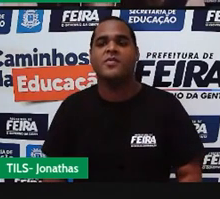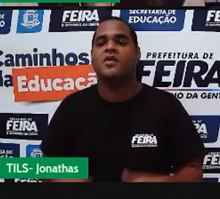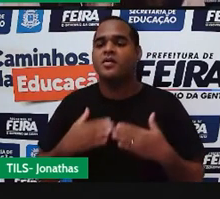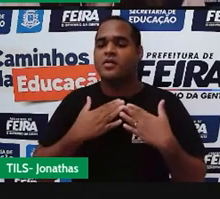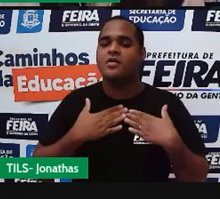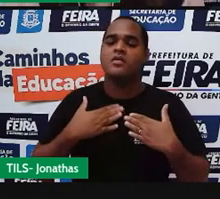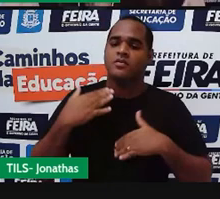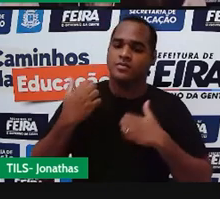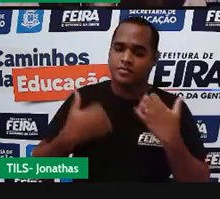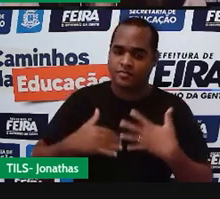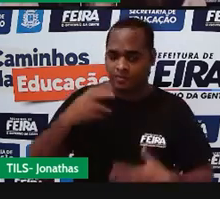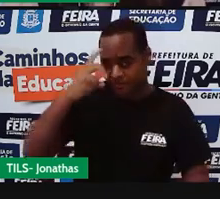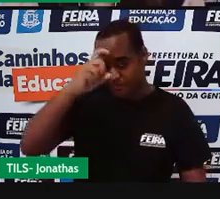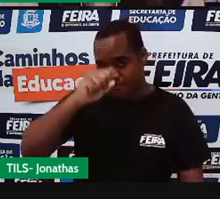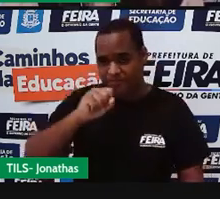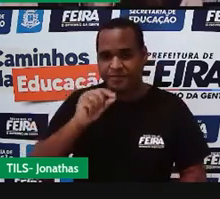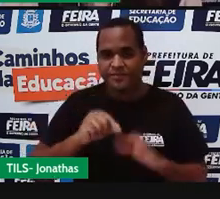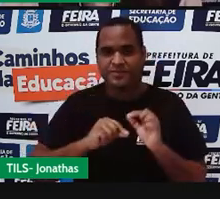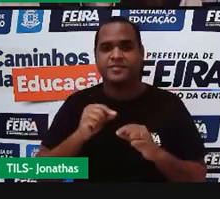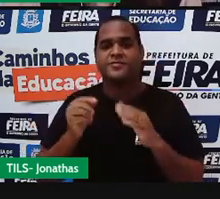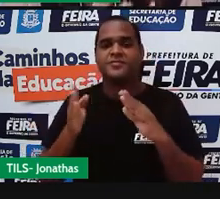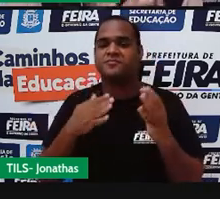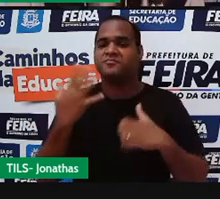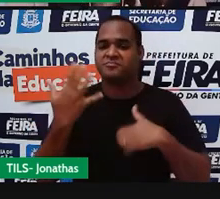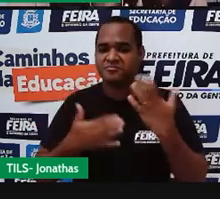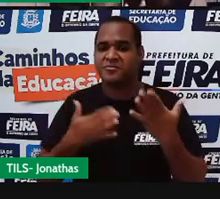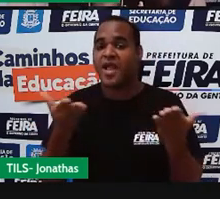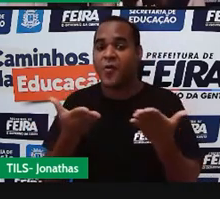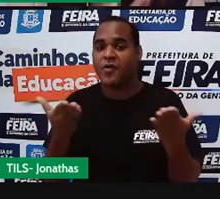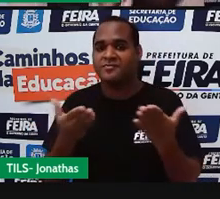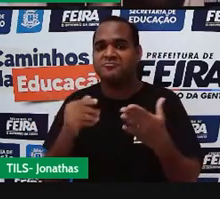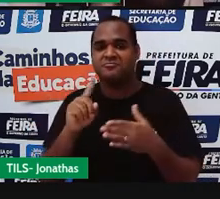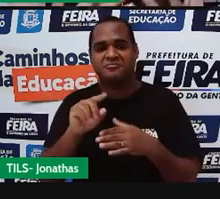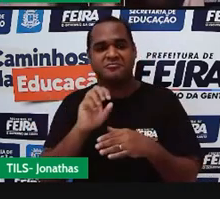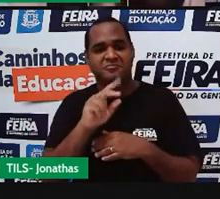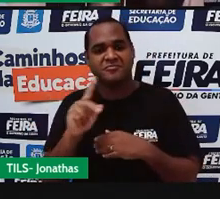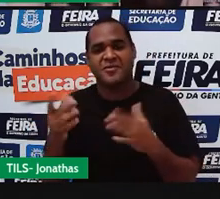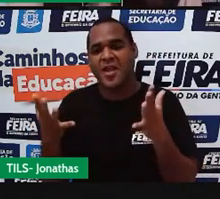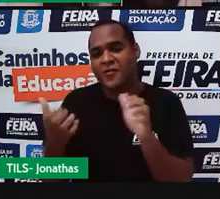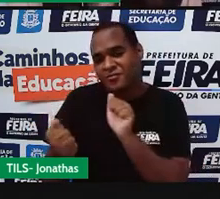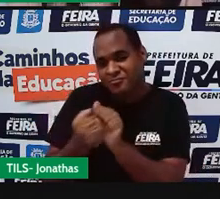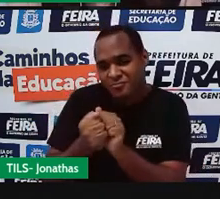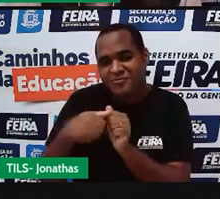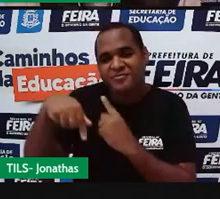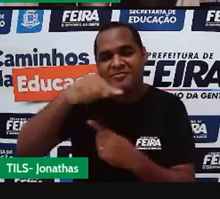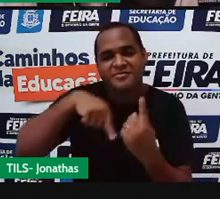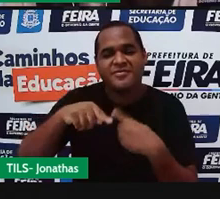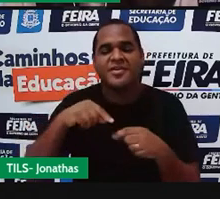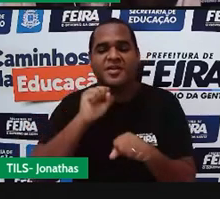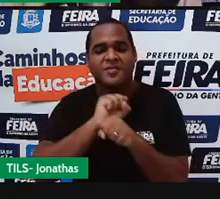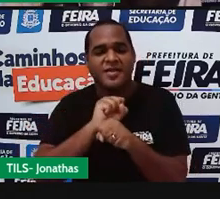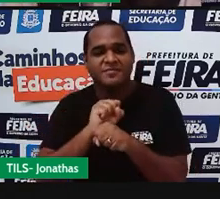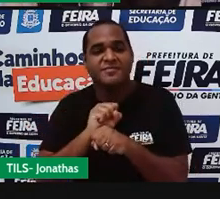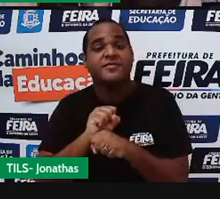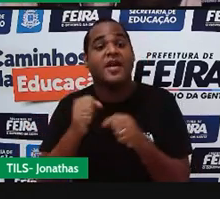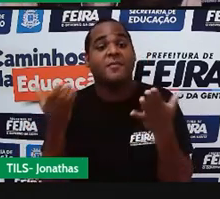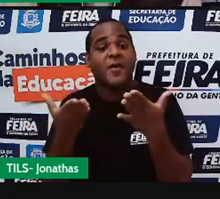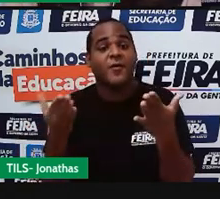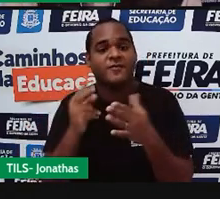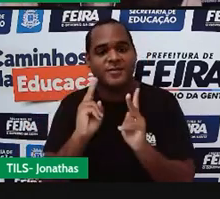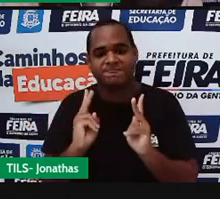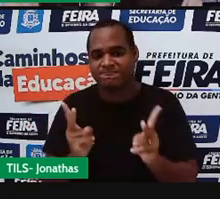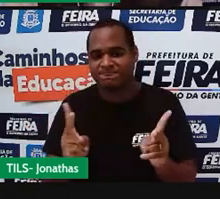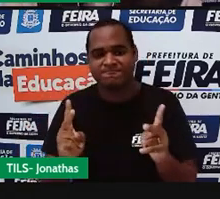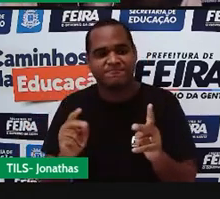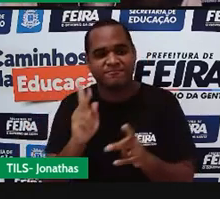gostado das coisas que a gente aprendeu hoje e por hoje nós vamos ficar por aqui eu e você né nós aqui vamos ficar por aqui mas